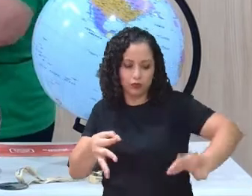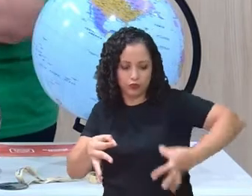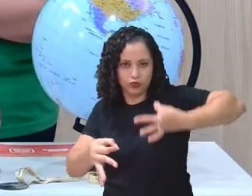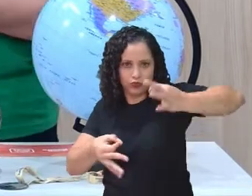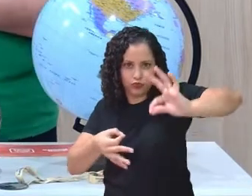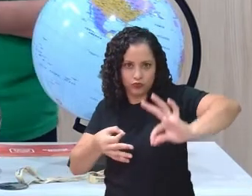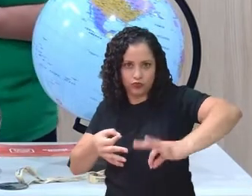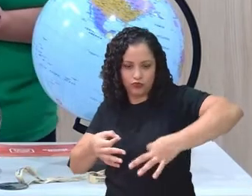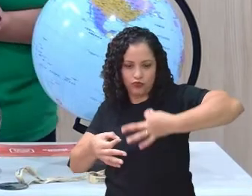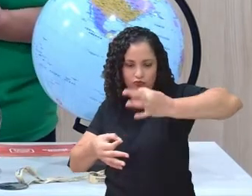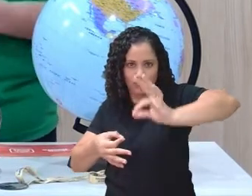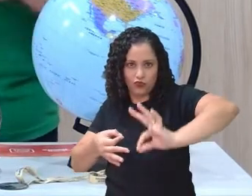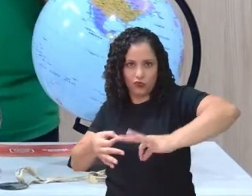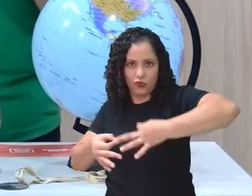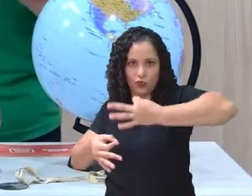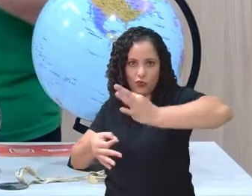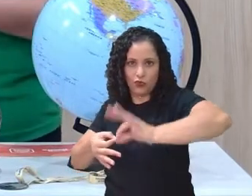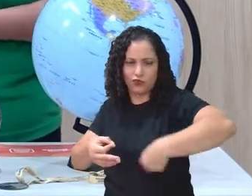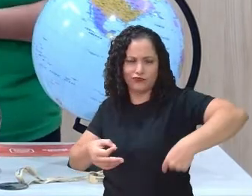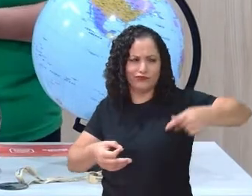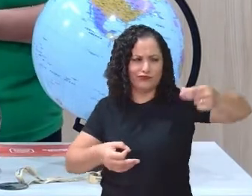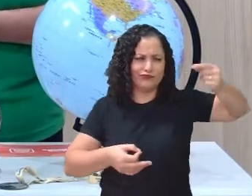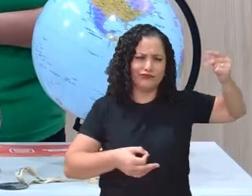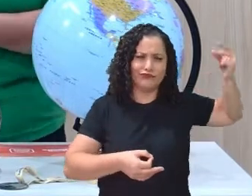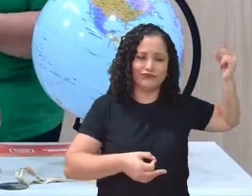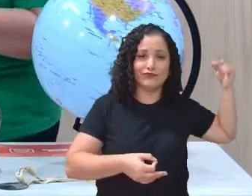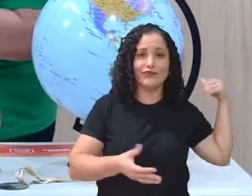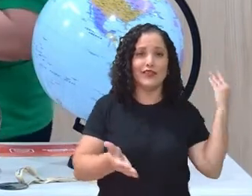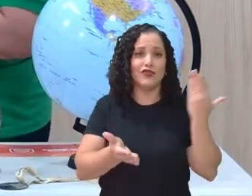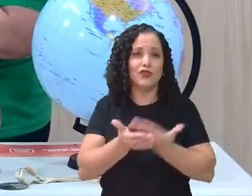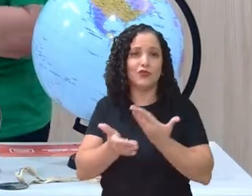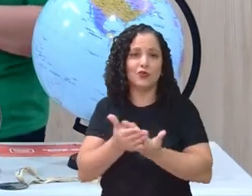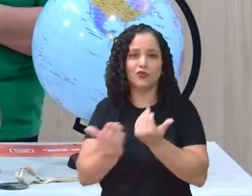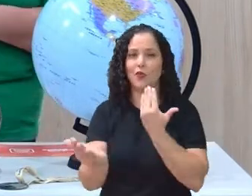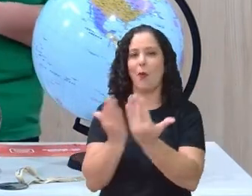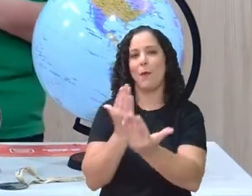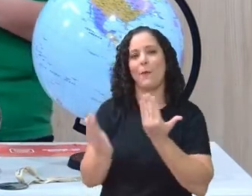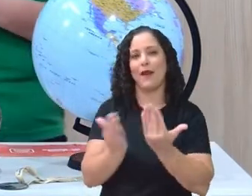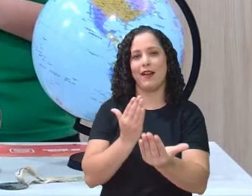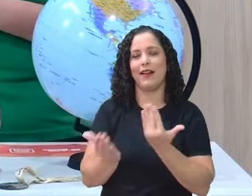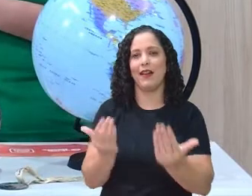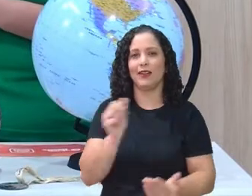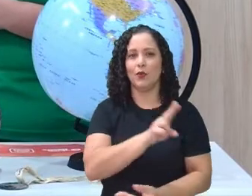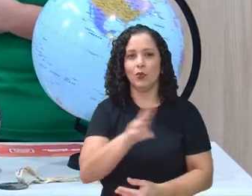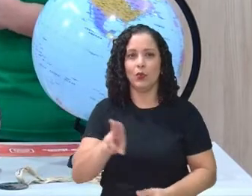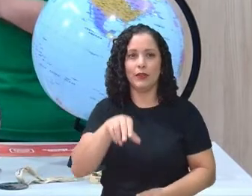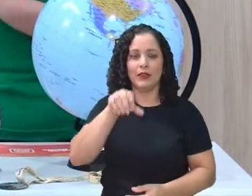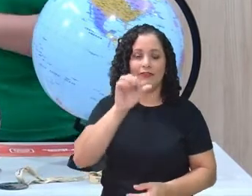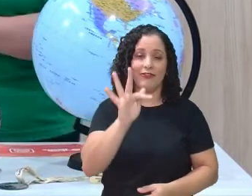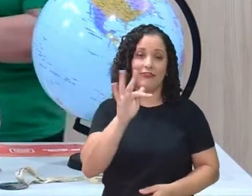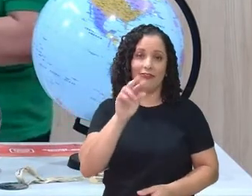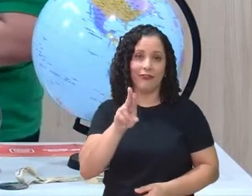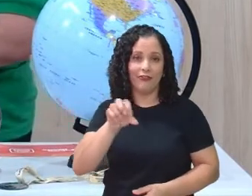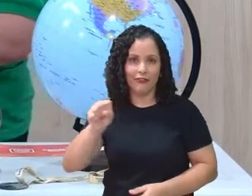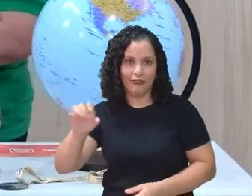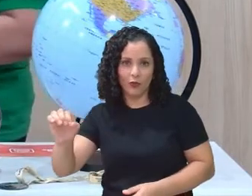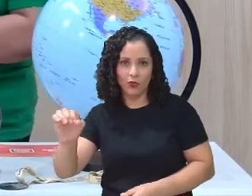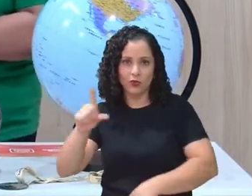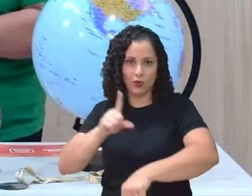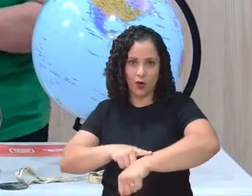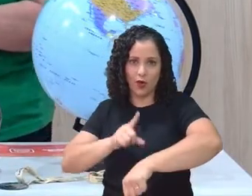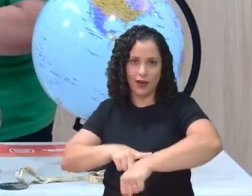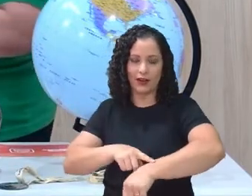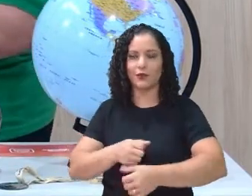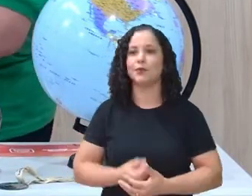época em que começaram a fazer esses estudos e dar esse nome aí de fusos horários. Outra coisa interessante,